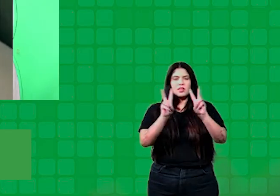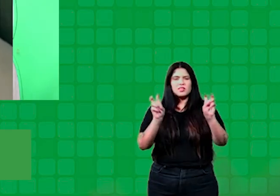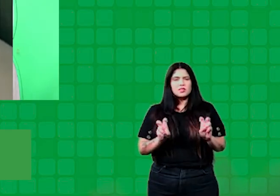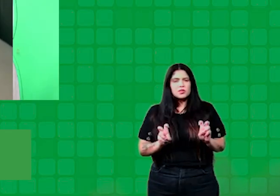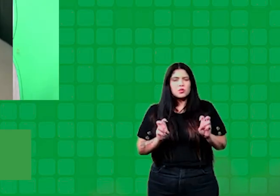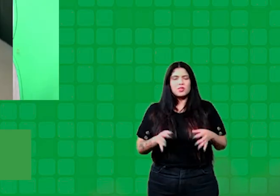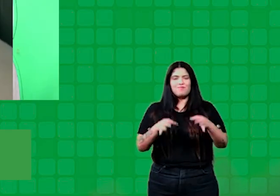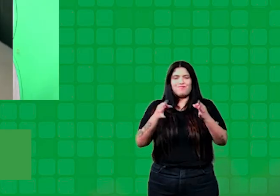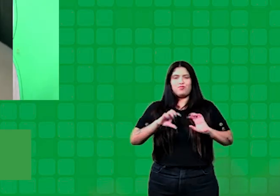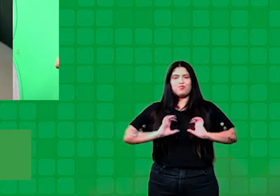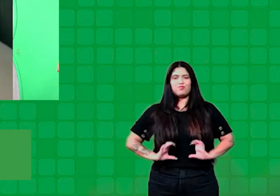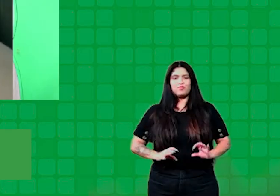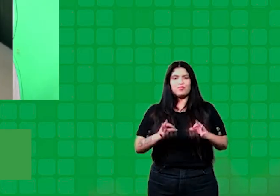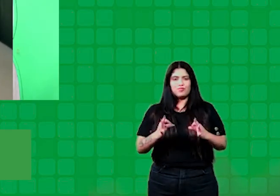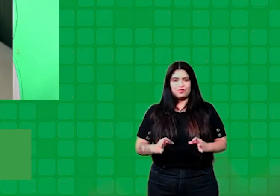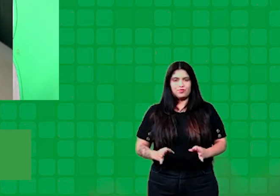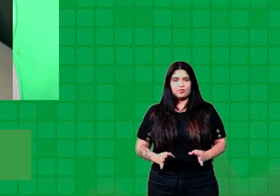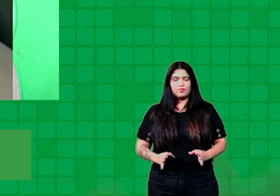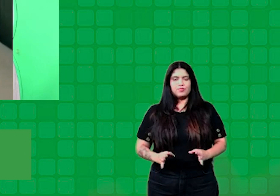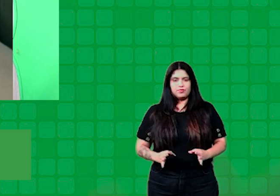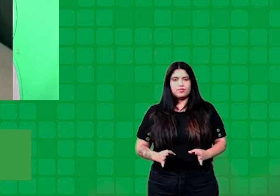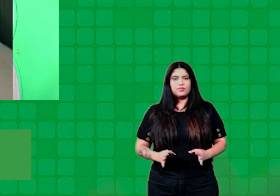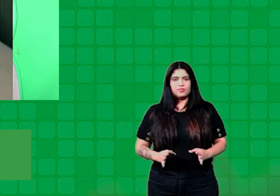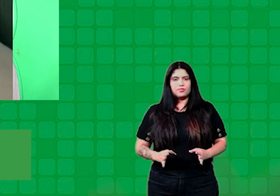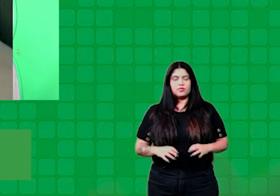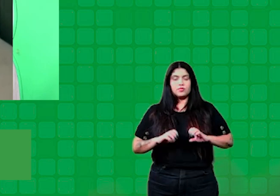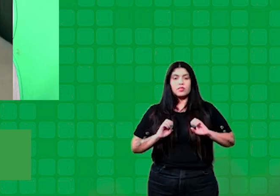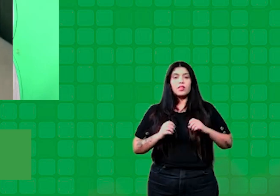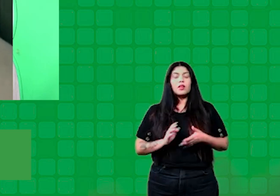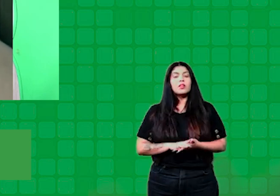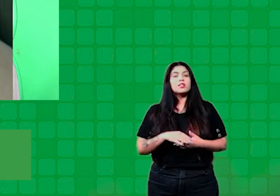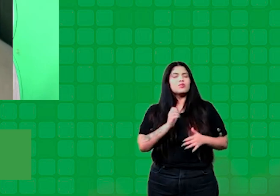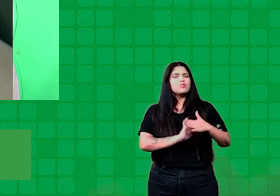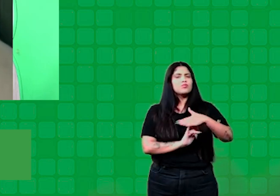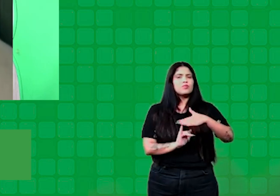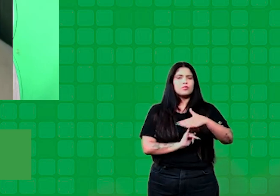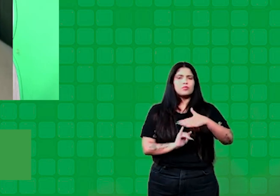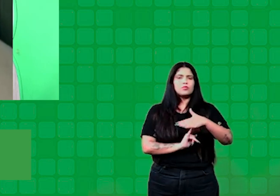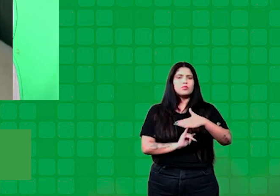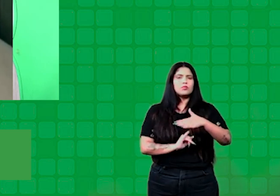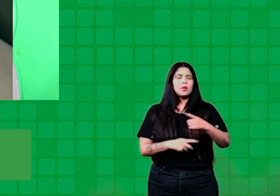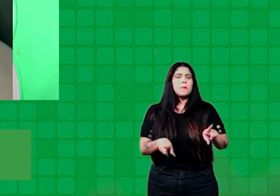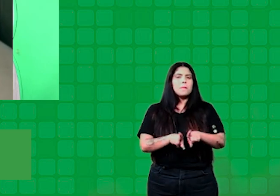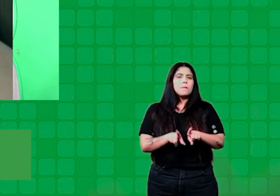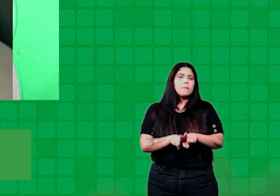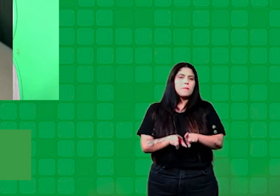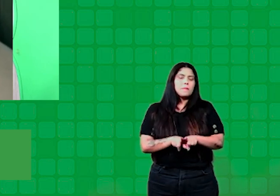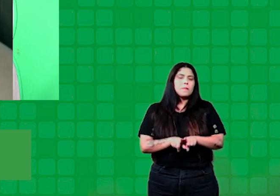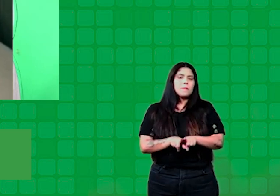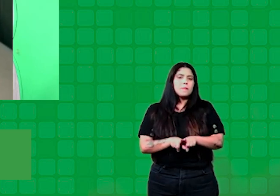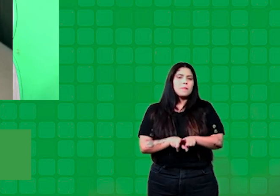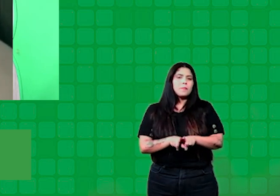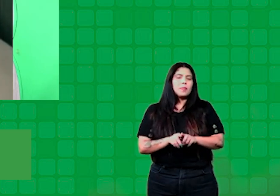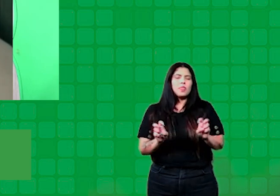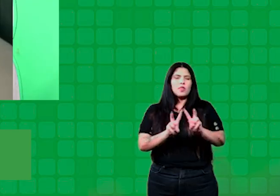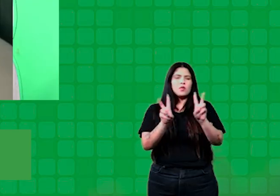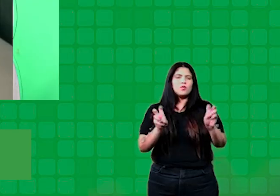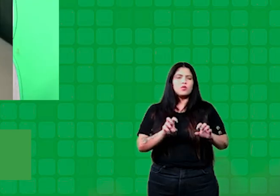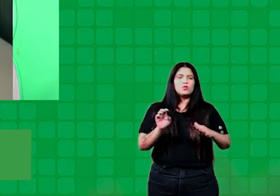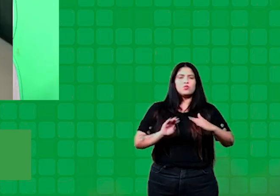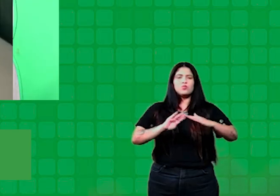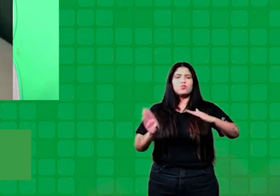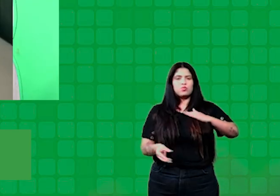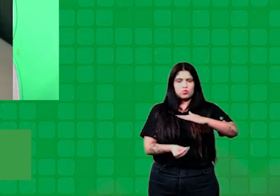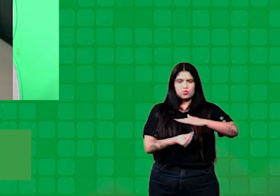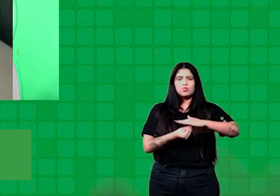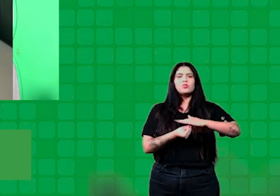integridade, e aí entra a questão da integridade institucional, e entra também uma outra coisa quando a gente fala em repositório, que é a questão